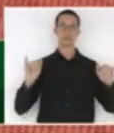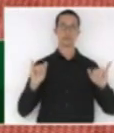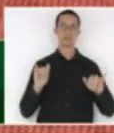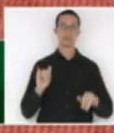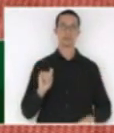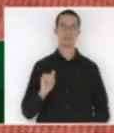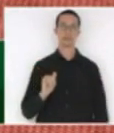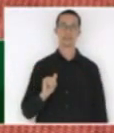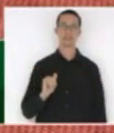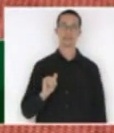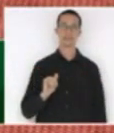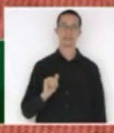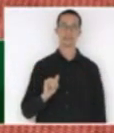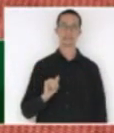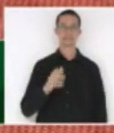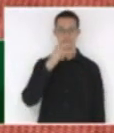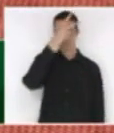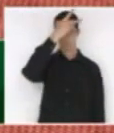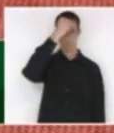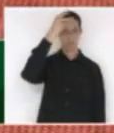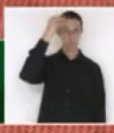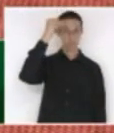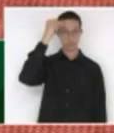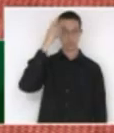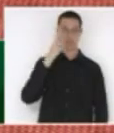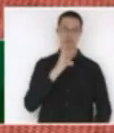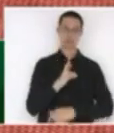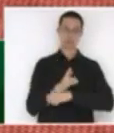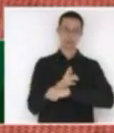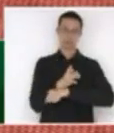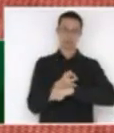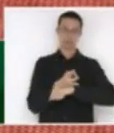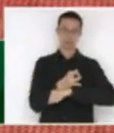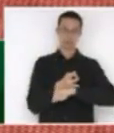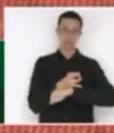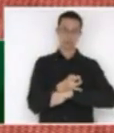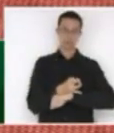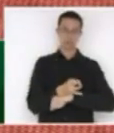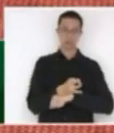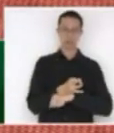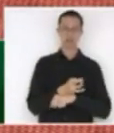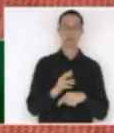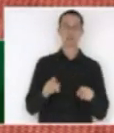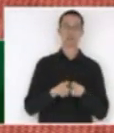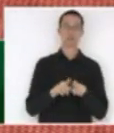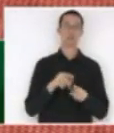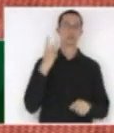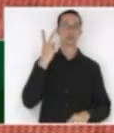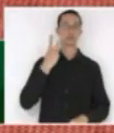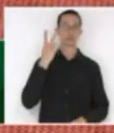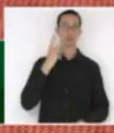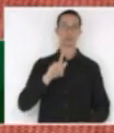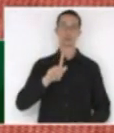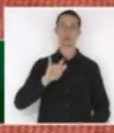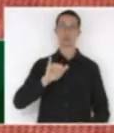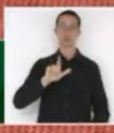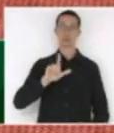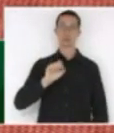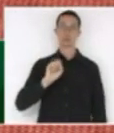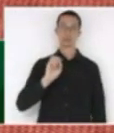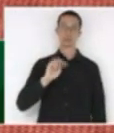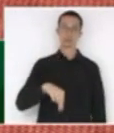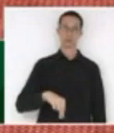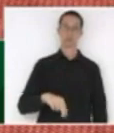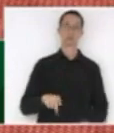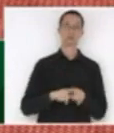o prefeito de Entre Rios, Jurandir Del Ospe, e também os vereadores Gilson Borges e também o